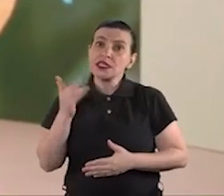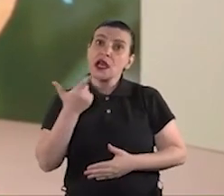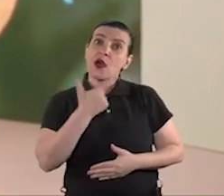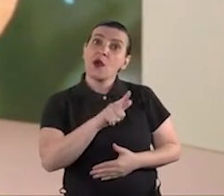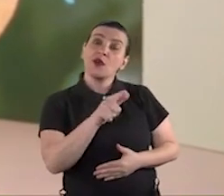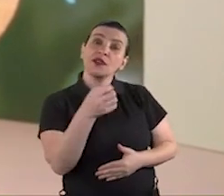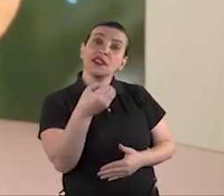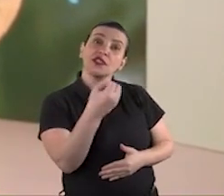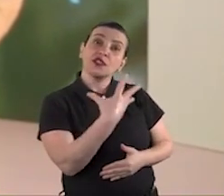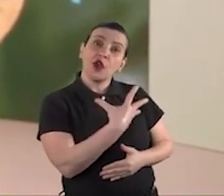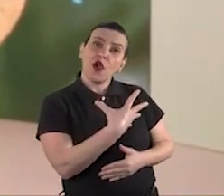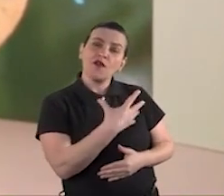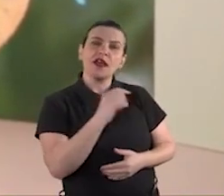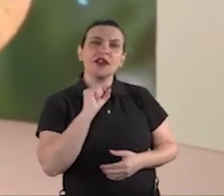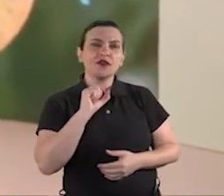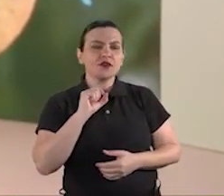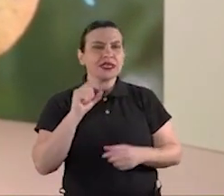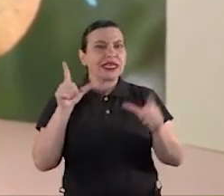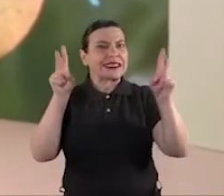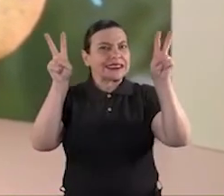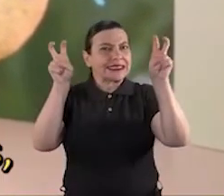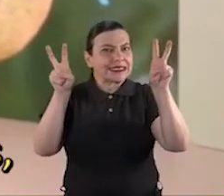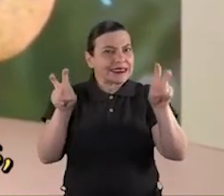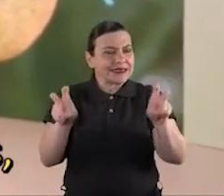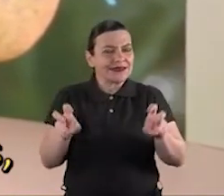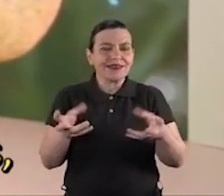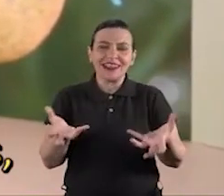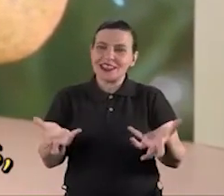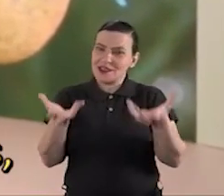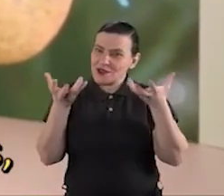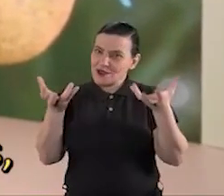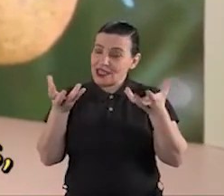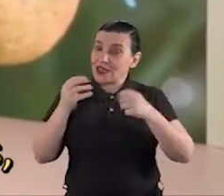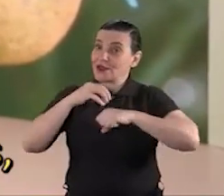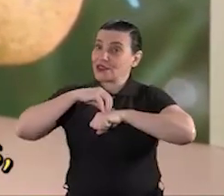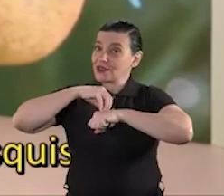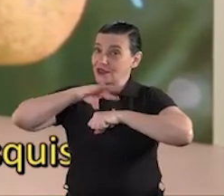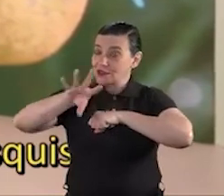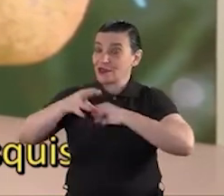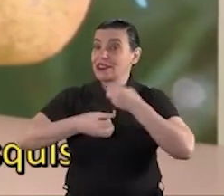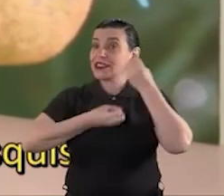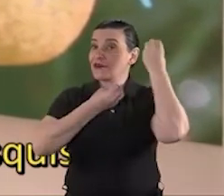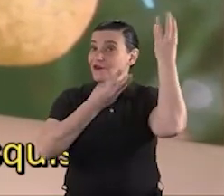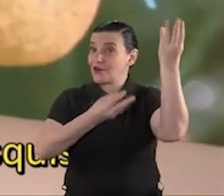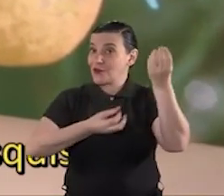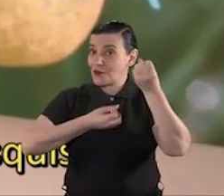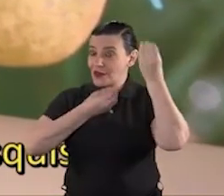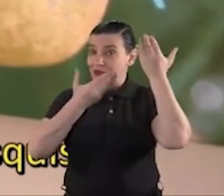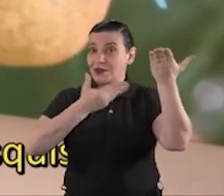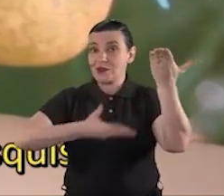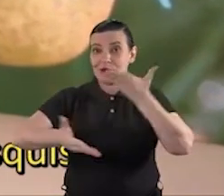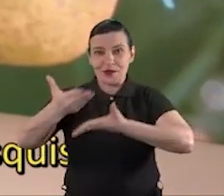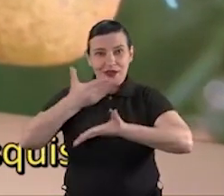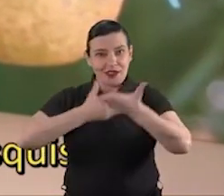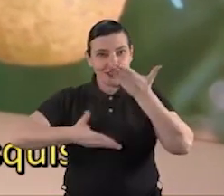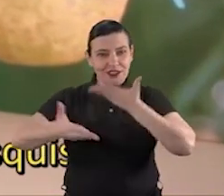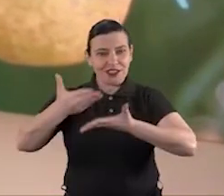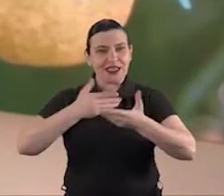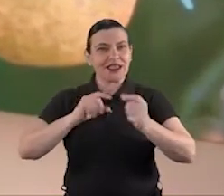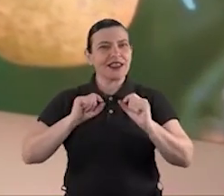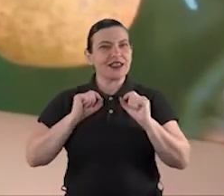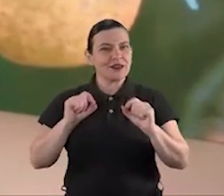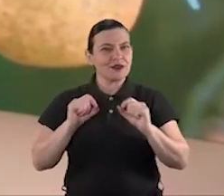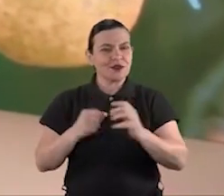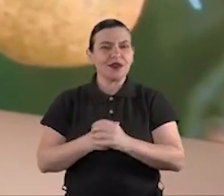novas em cada caso no entanto eu gostaria que você soubesse que as recomendações e informações que são compartilhadas são